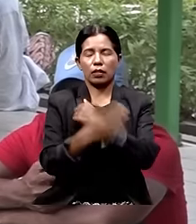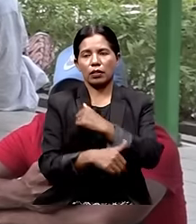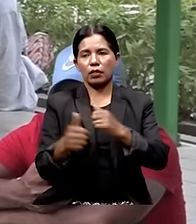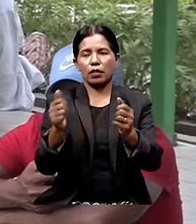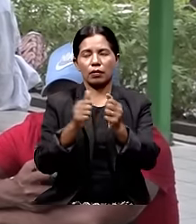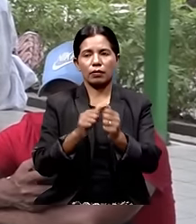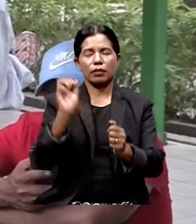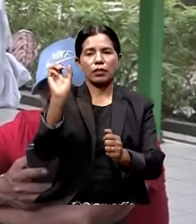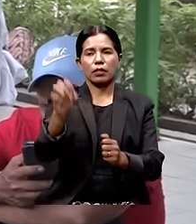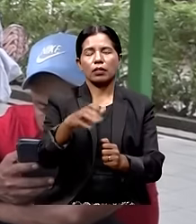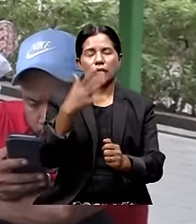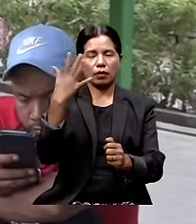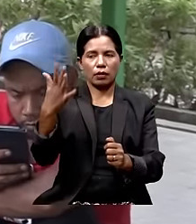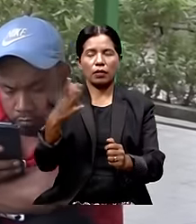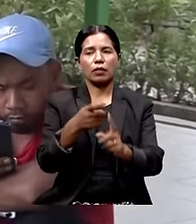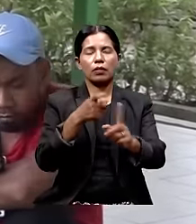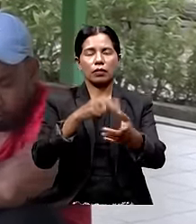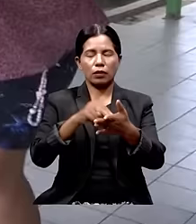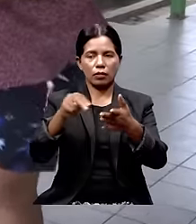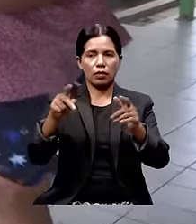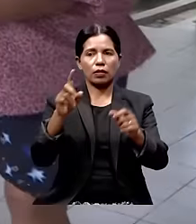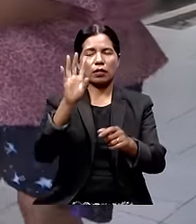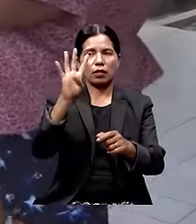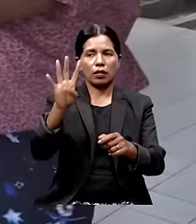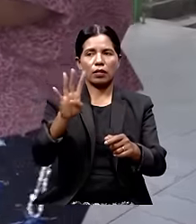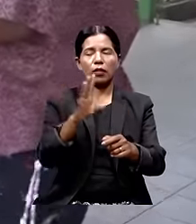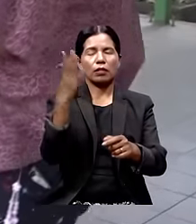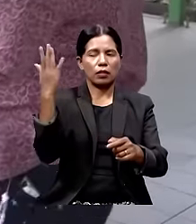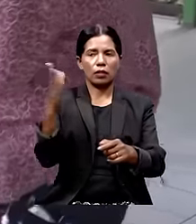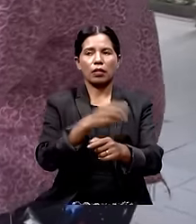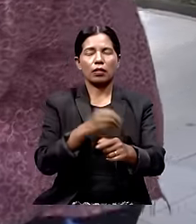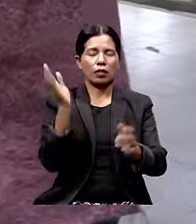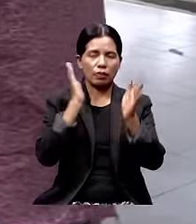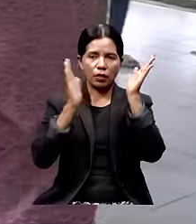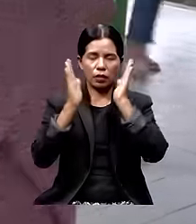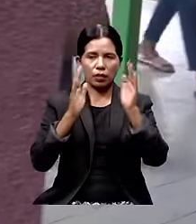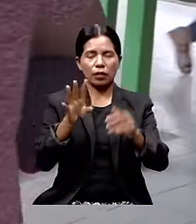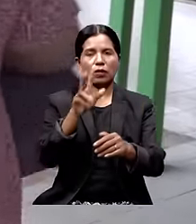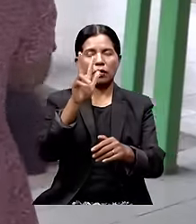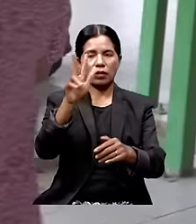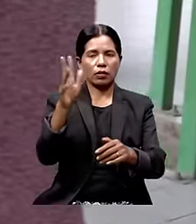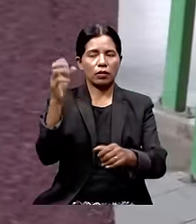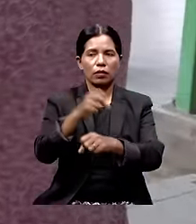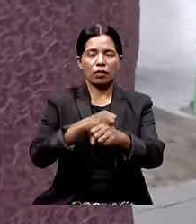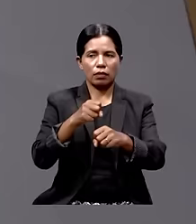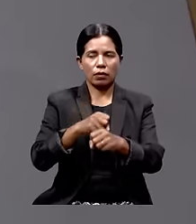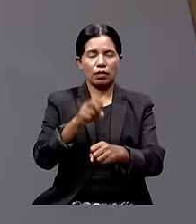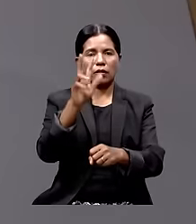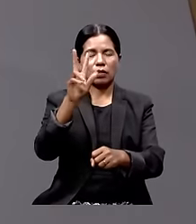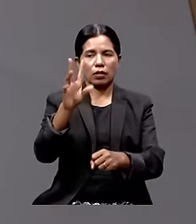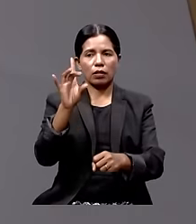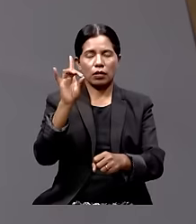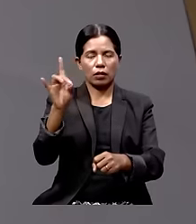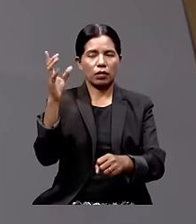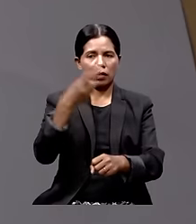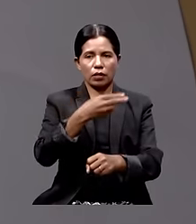hamutok na insano Lores en Lima, kusi numero ne na inhat halo tratamento iha Malaysia, na intolu iha Singapura, no na inwalu